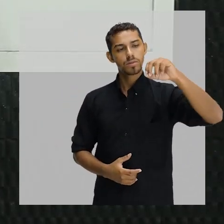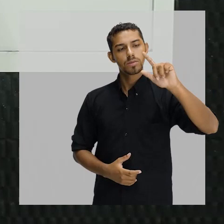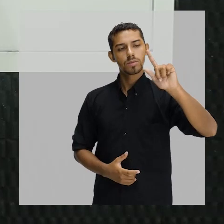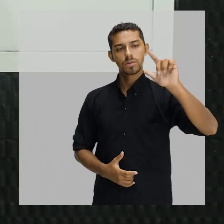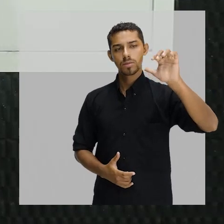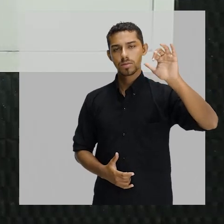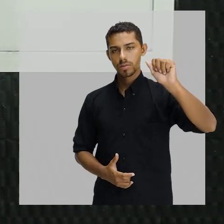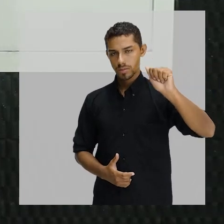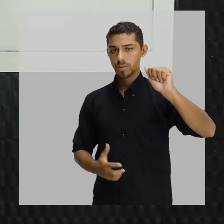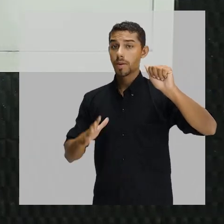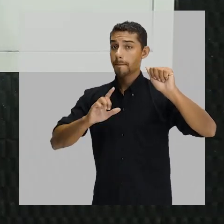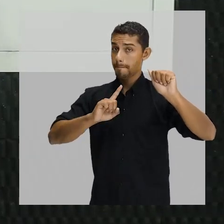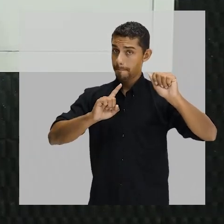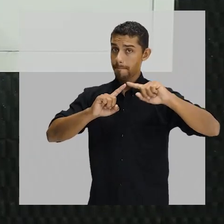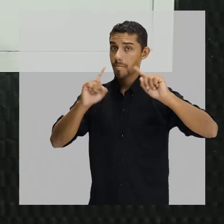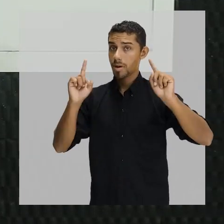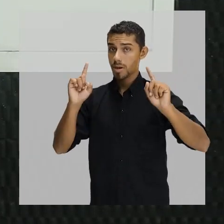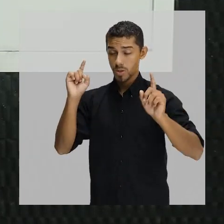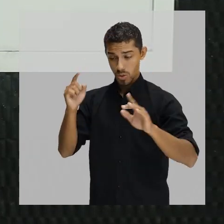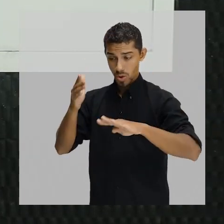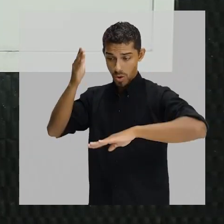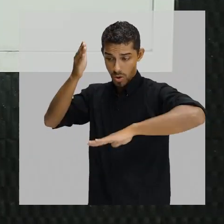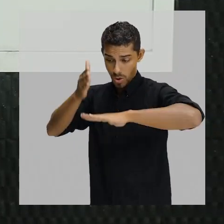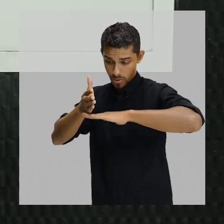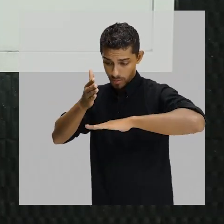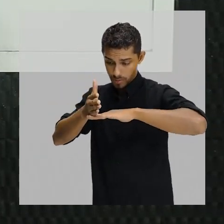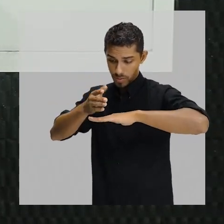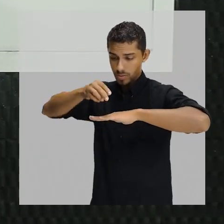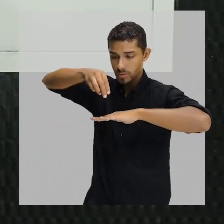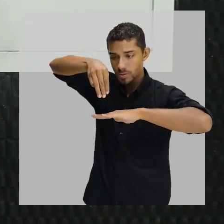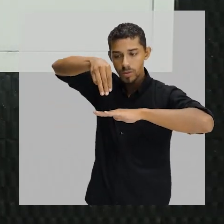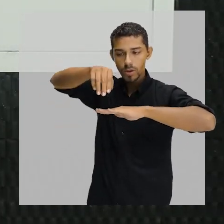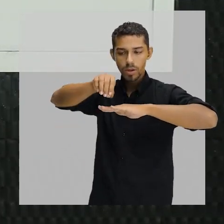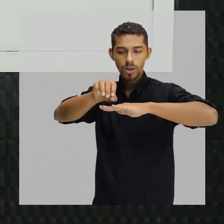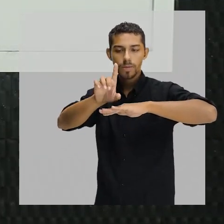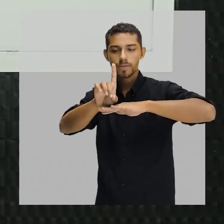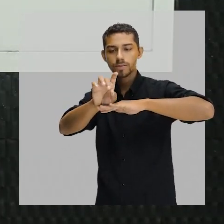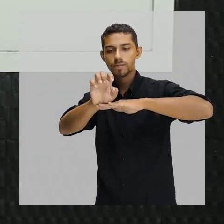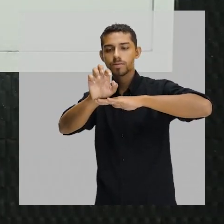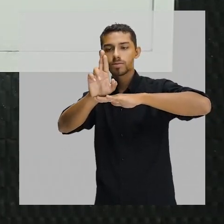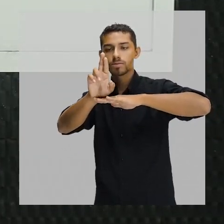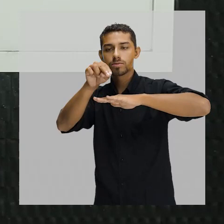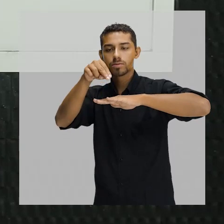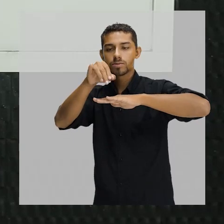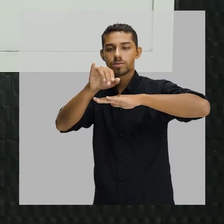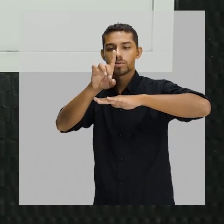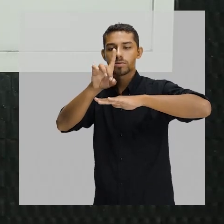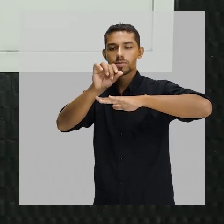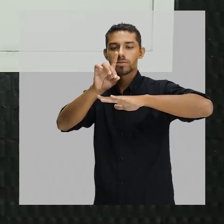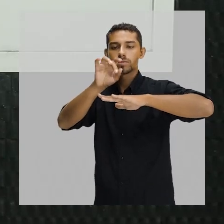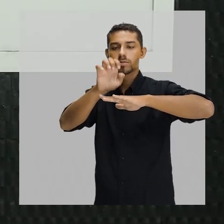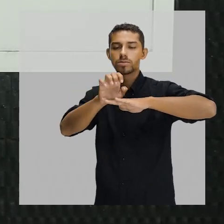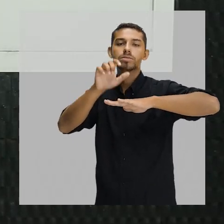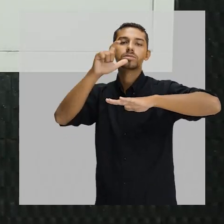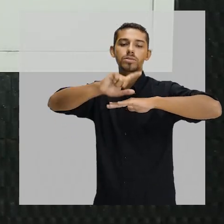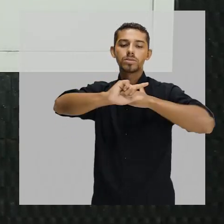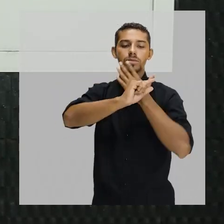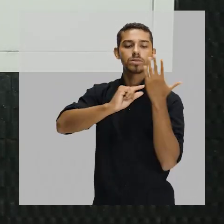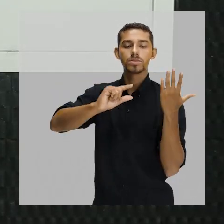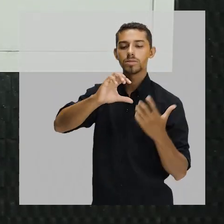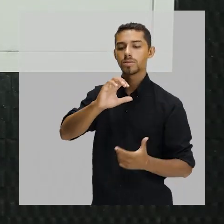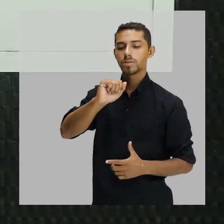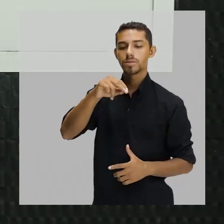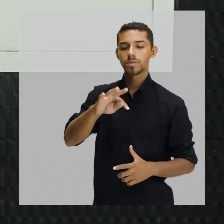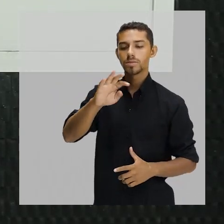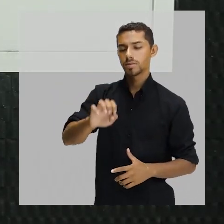só na modernidade, com Kant principalmente, que a teoria do conhecimento ela se torna um imperativo.